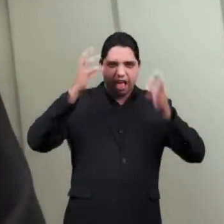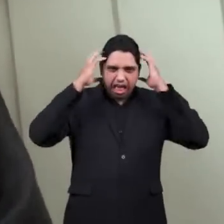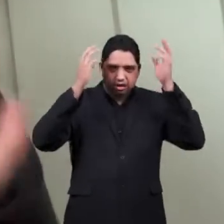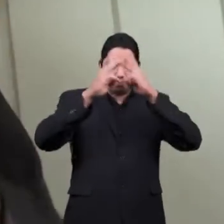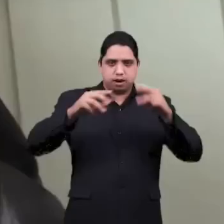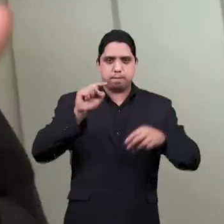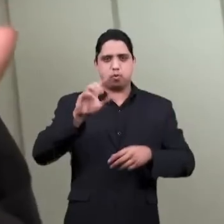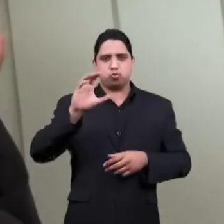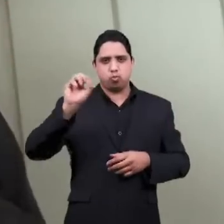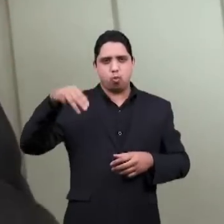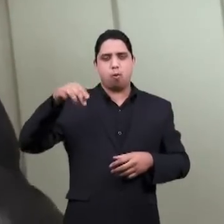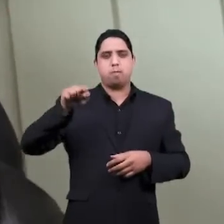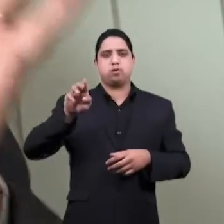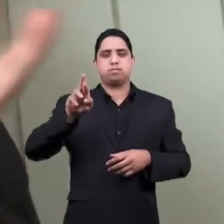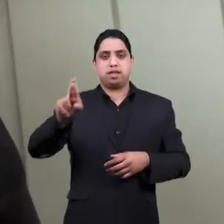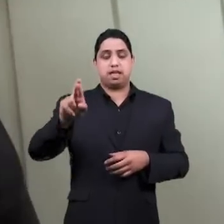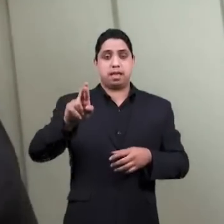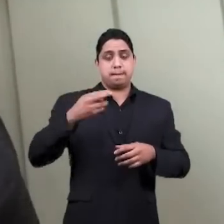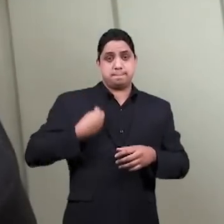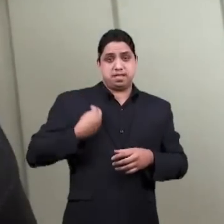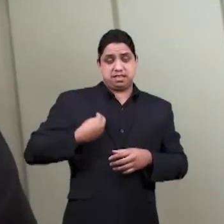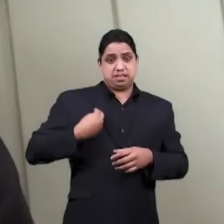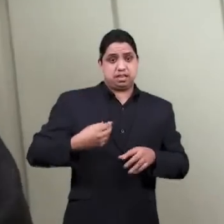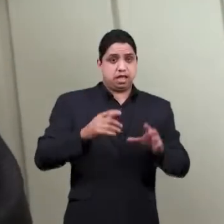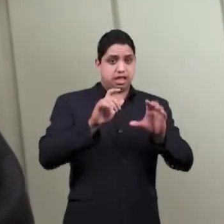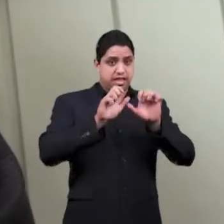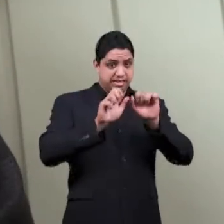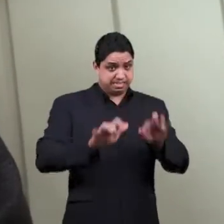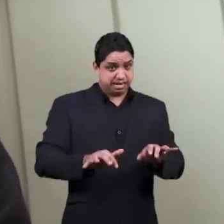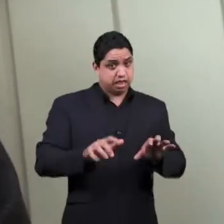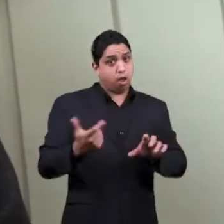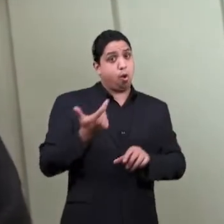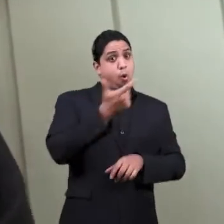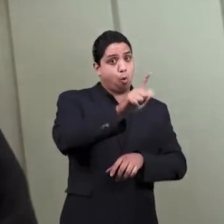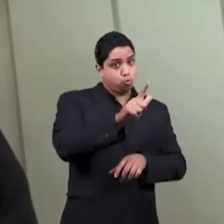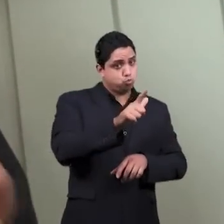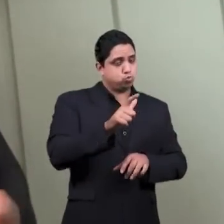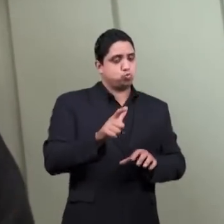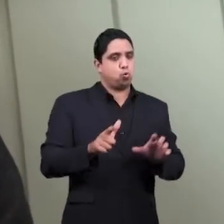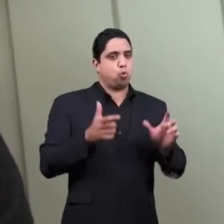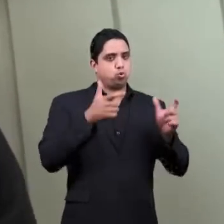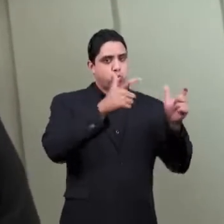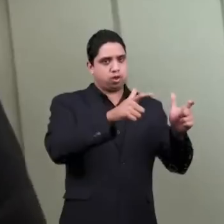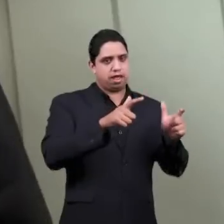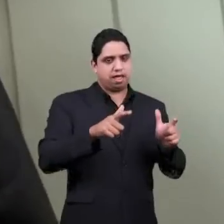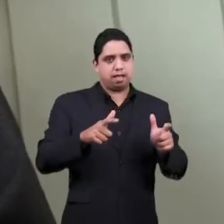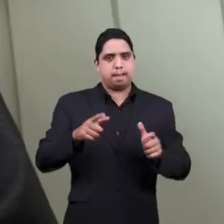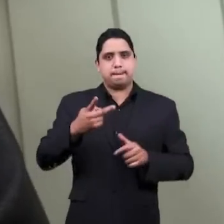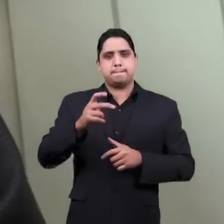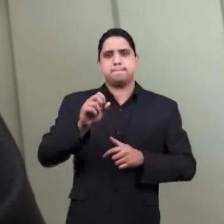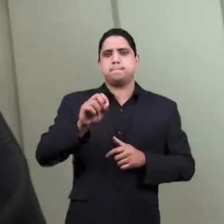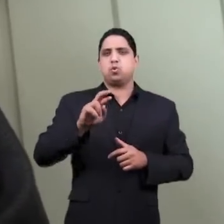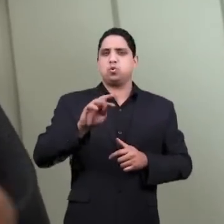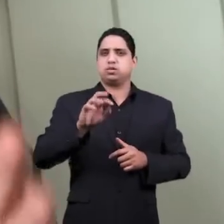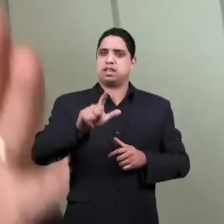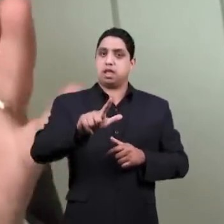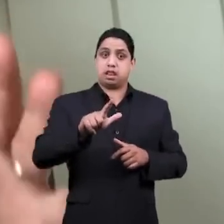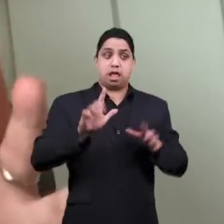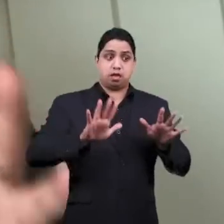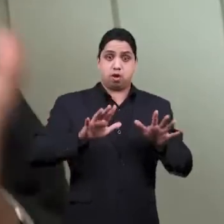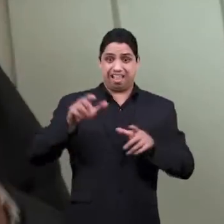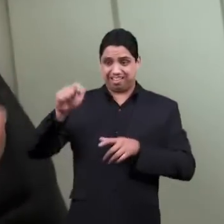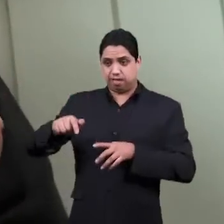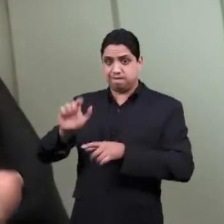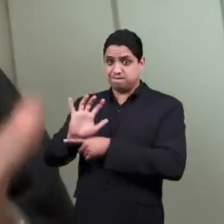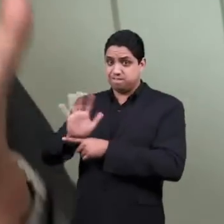contato@radiomanaim.com.br. As participações escritas são para outro endereço, né? para o portal do presbitério. Agora